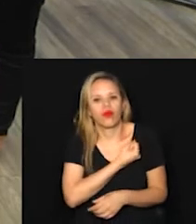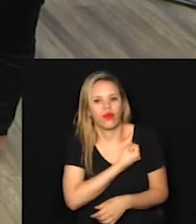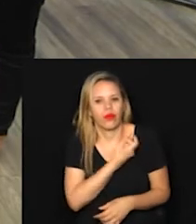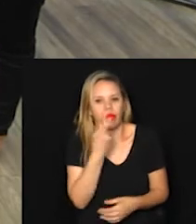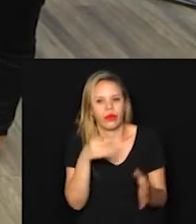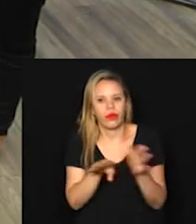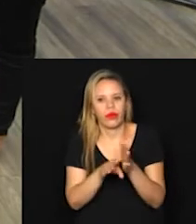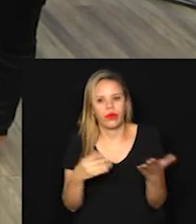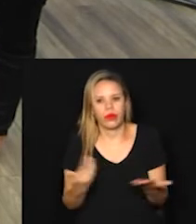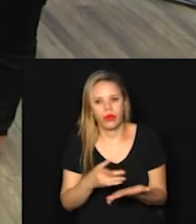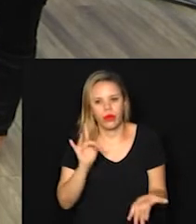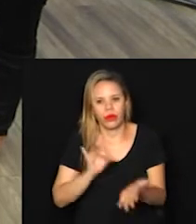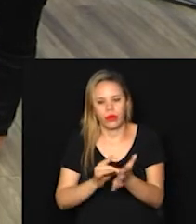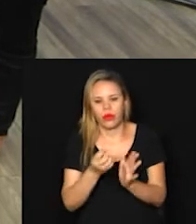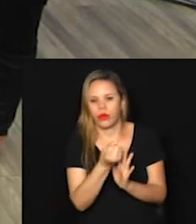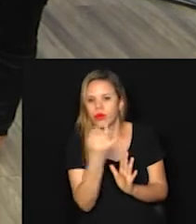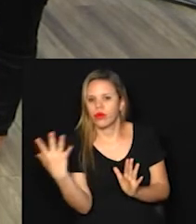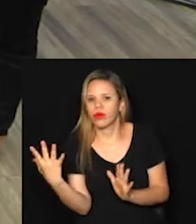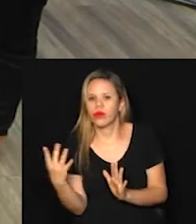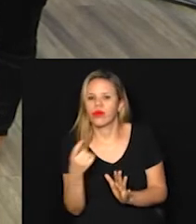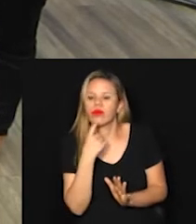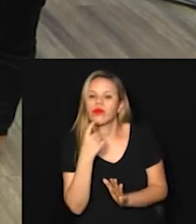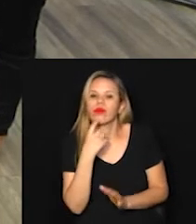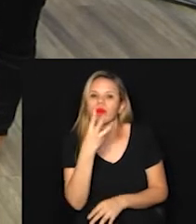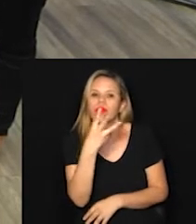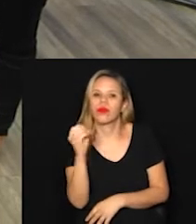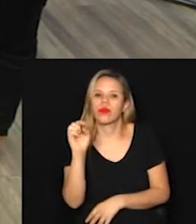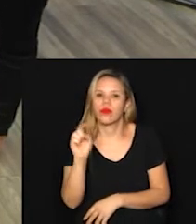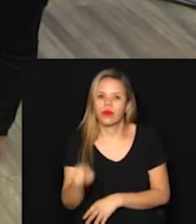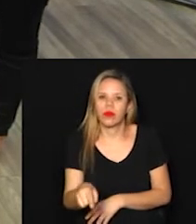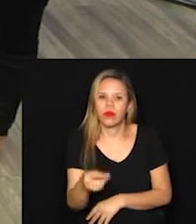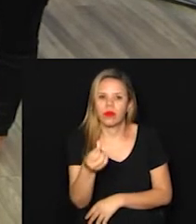então confirmados em Campinas,